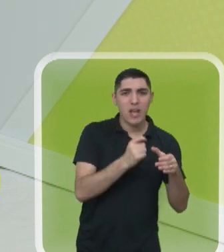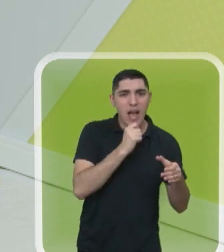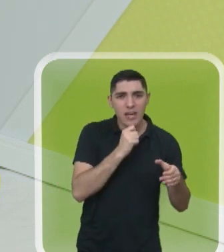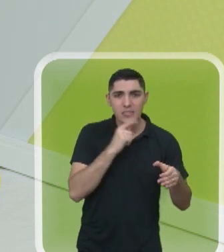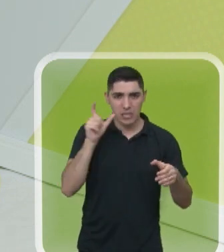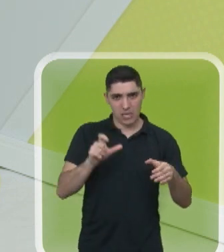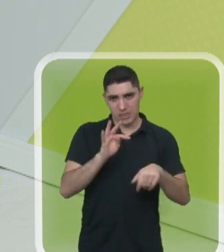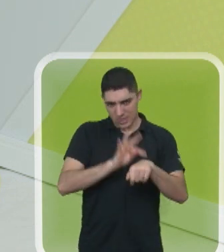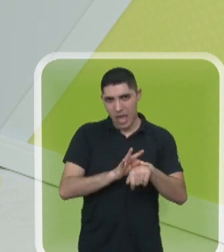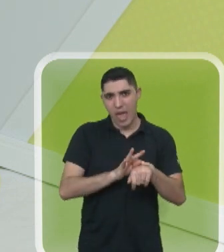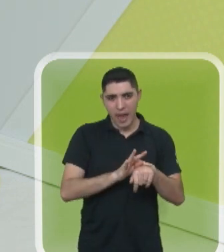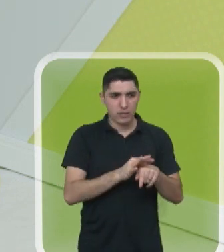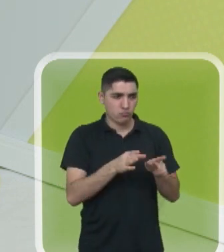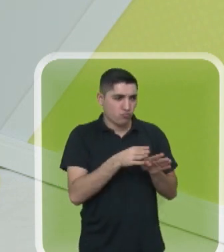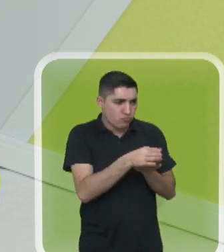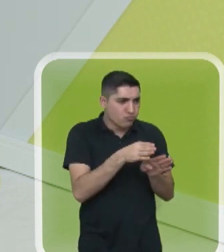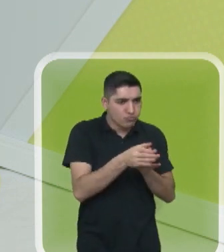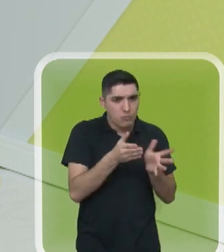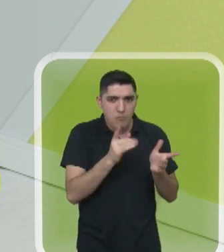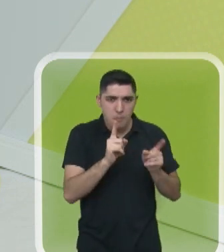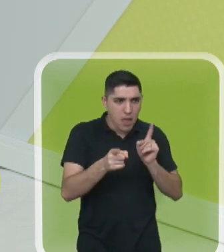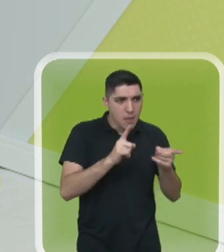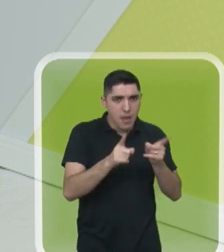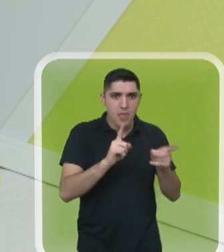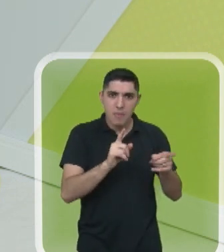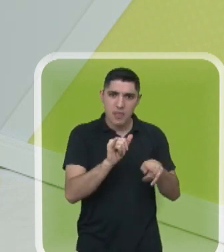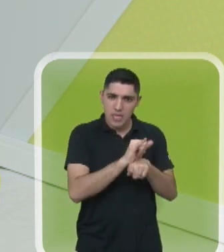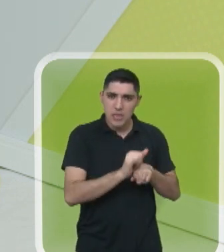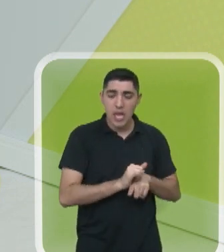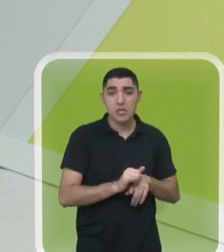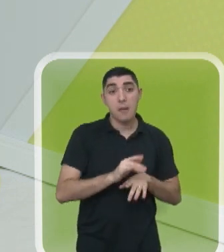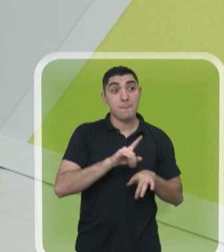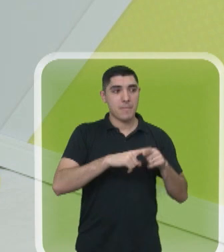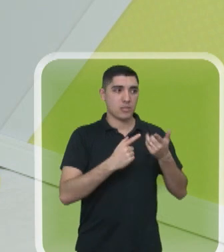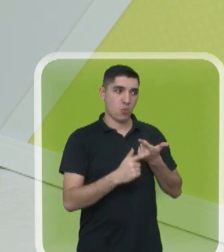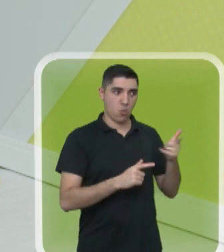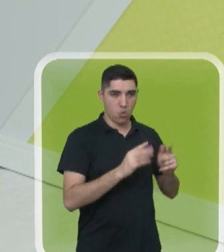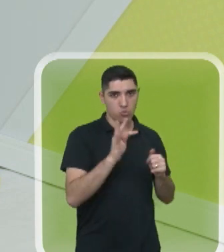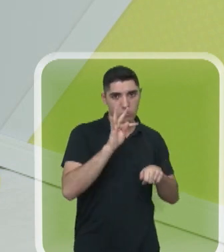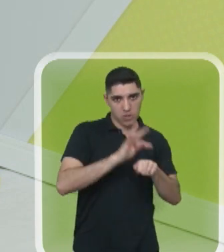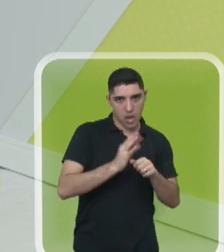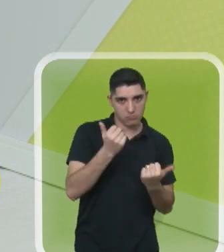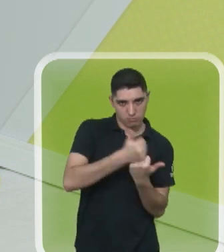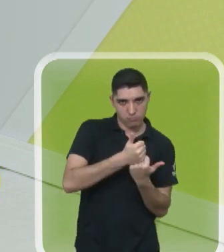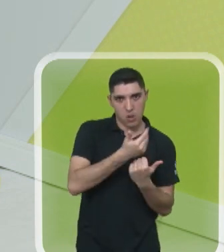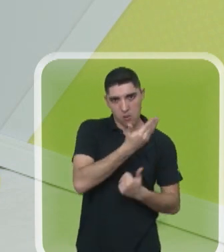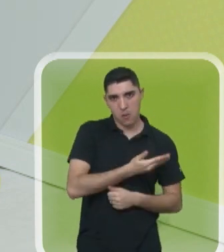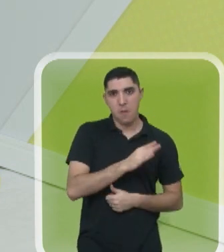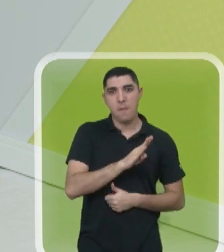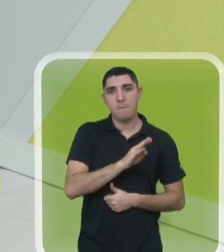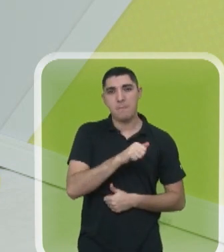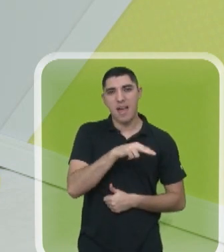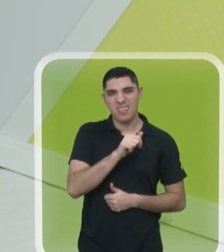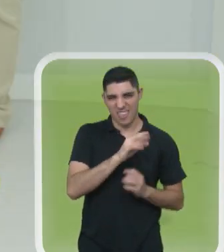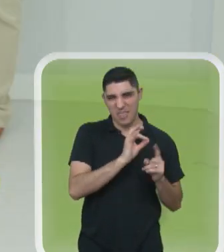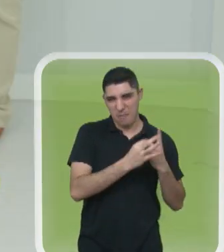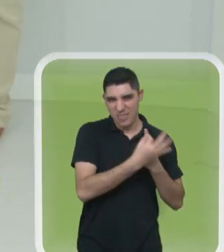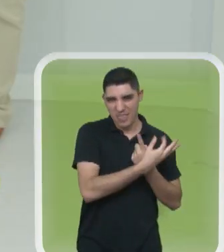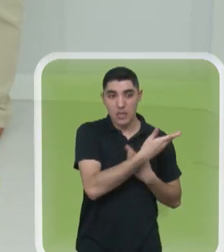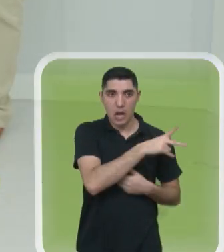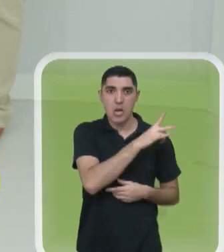metodologia técnica e tática que ele espera para a equipe do São José. O Banana é um cara conhecedor também do vôlei, acredito numa vitória do São José,